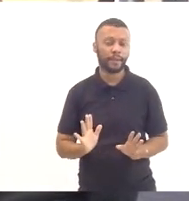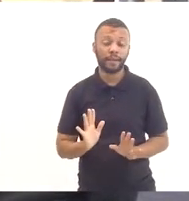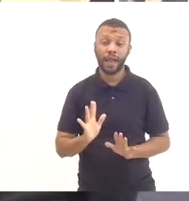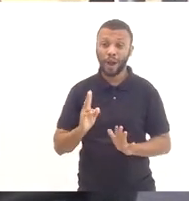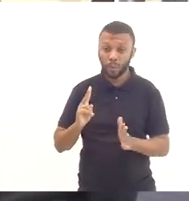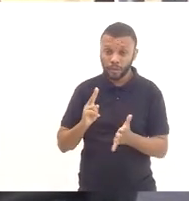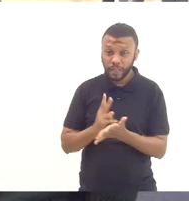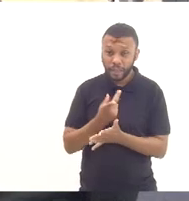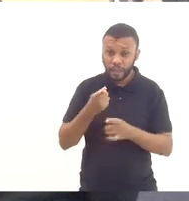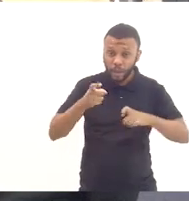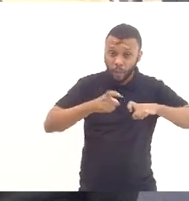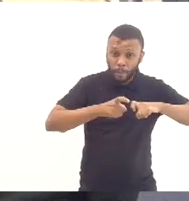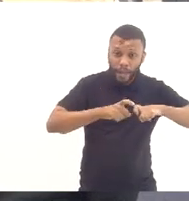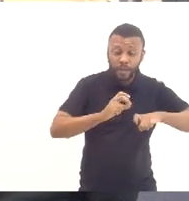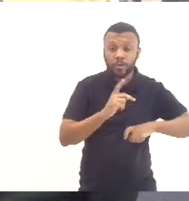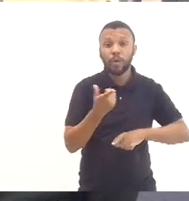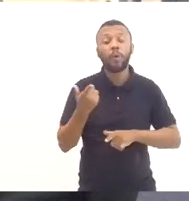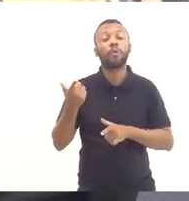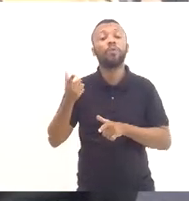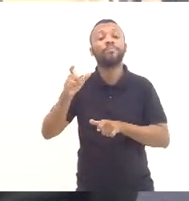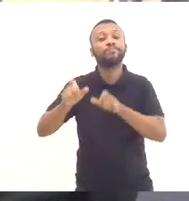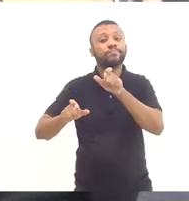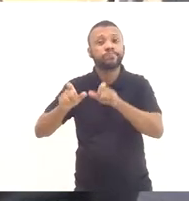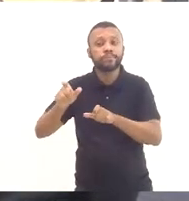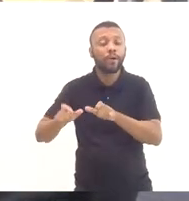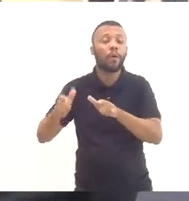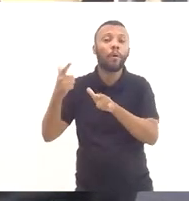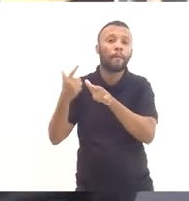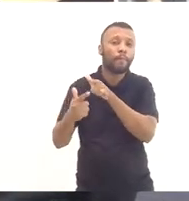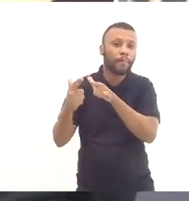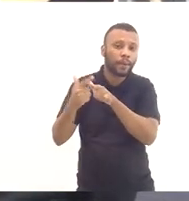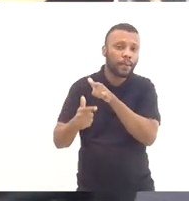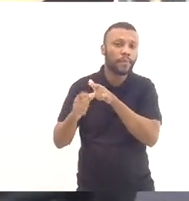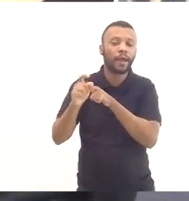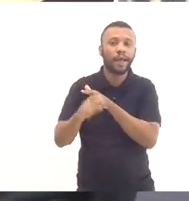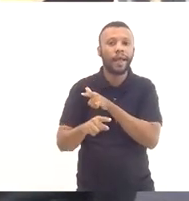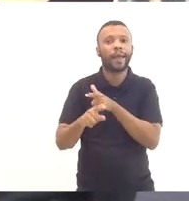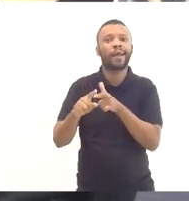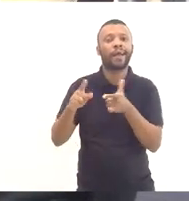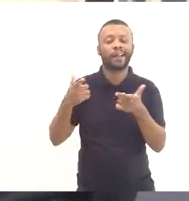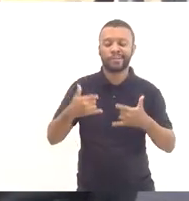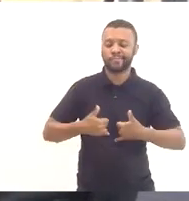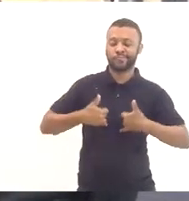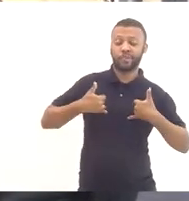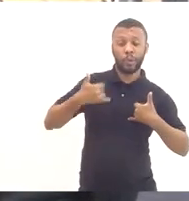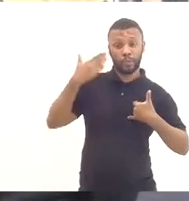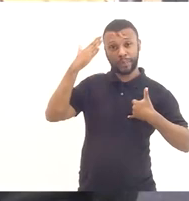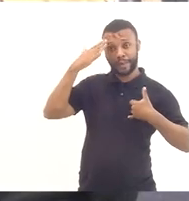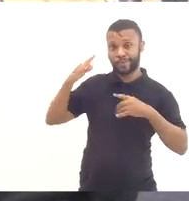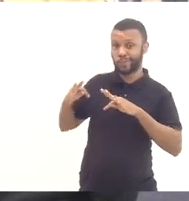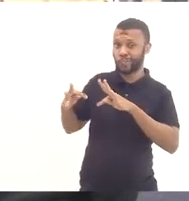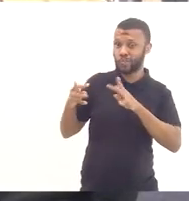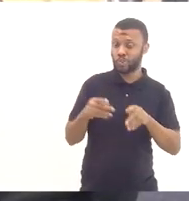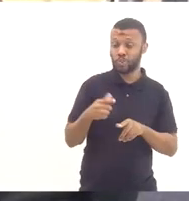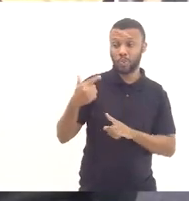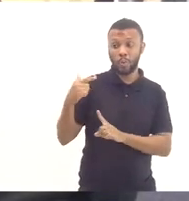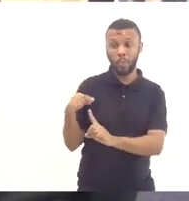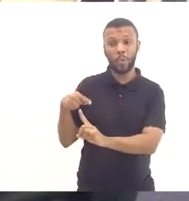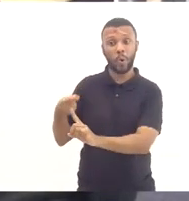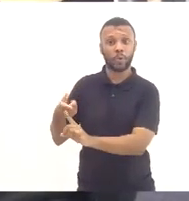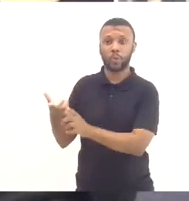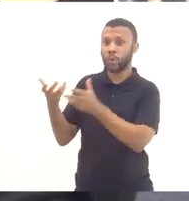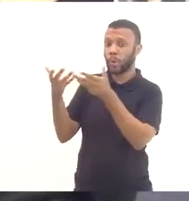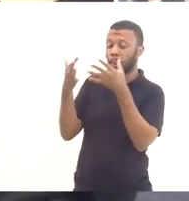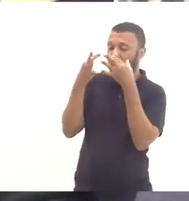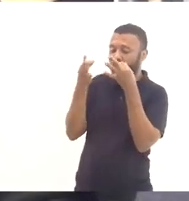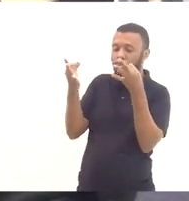Mas acontece com o ser humano grande problema chama-se vaidade também né de você achar que sabe tudo de você não querer ouvir o outro e de você não